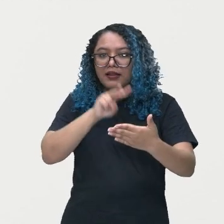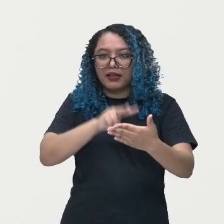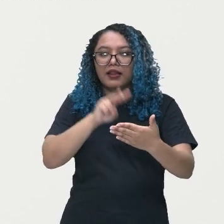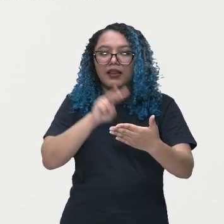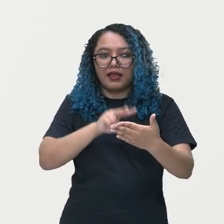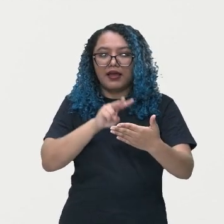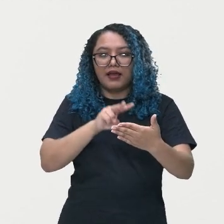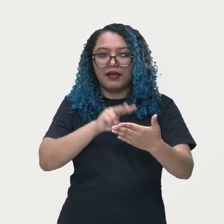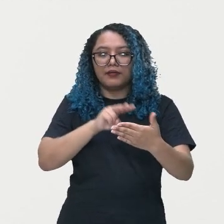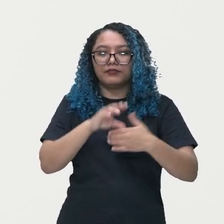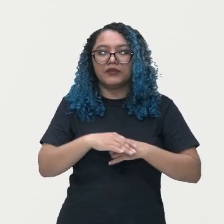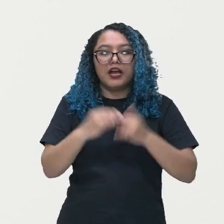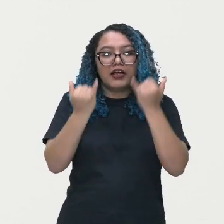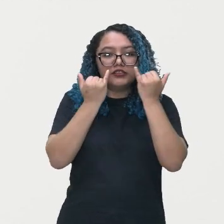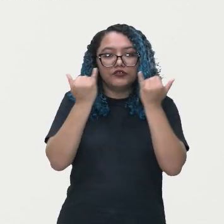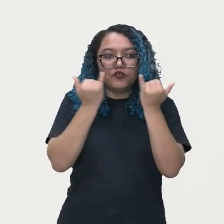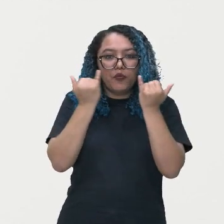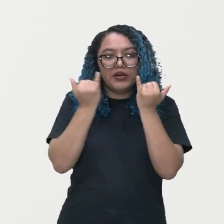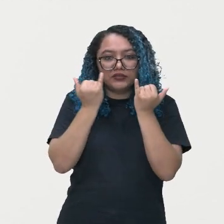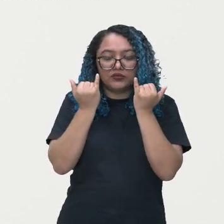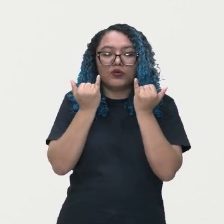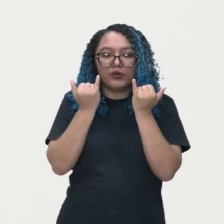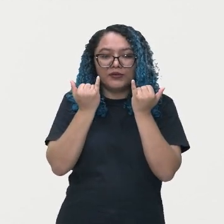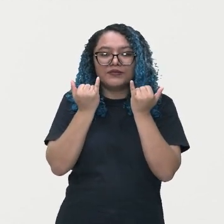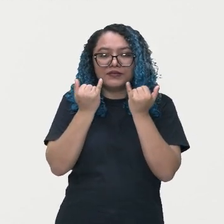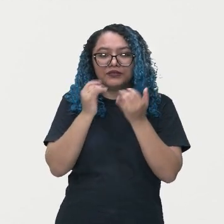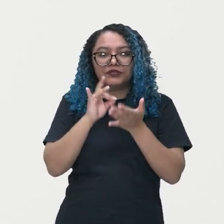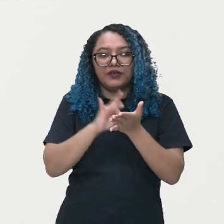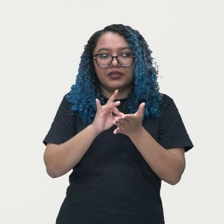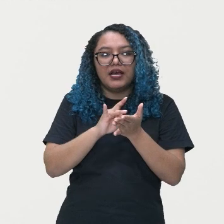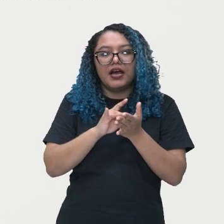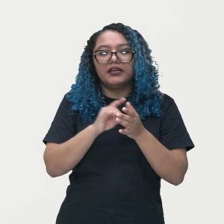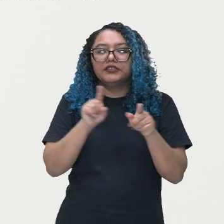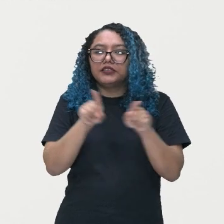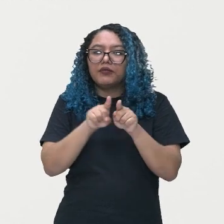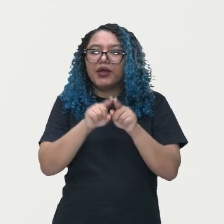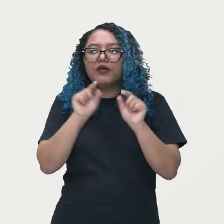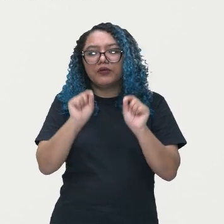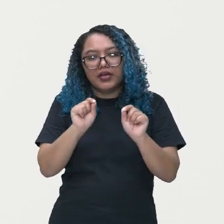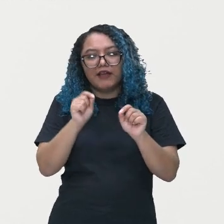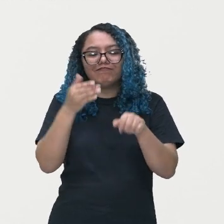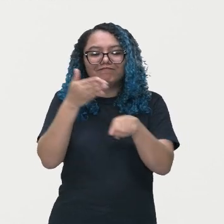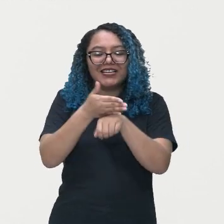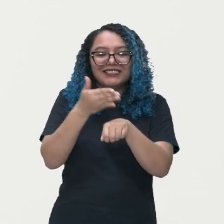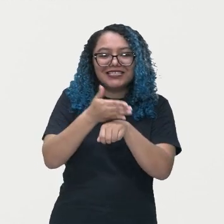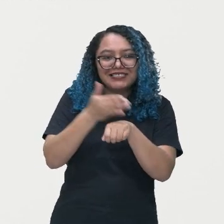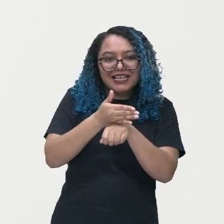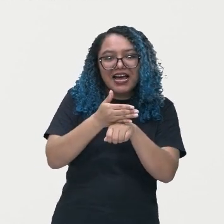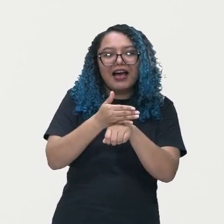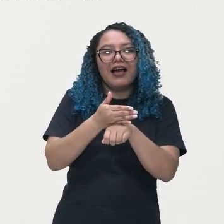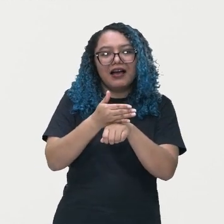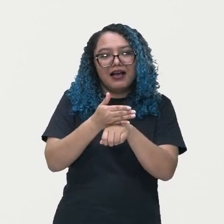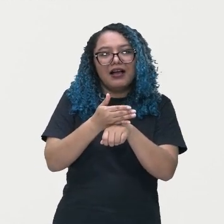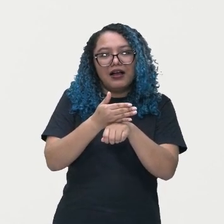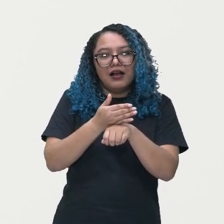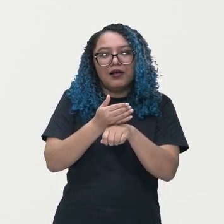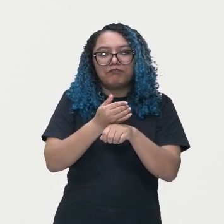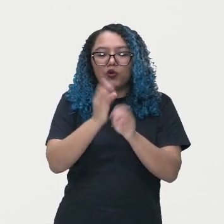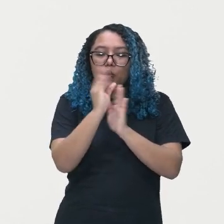acesso a algo enganoso também é uma das situações que pode aparecer nesse tipo de característica, tá? Então, tem